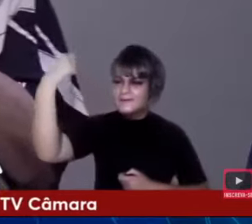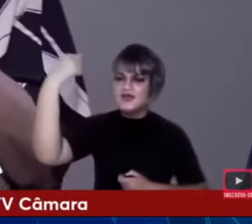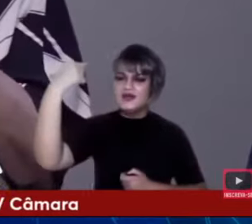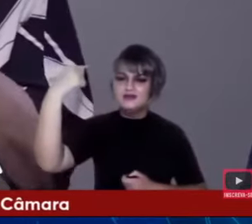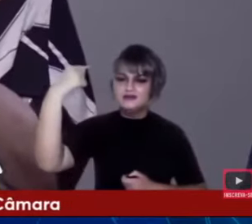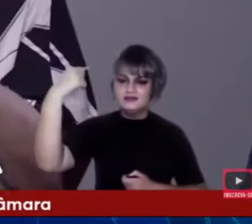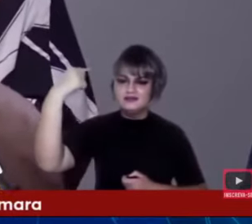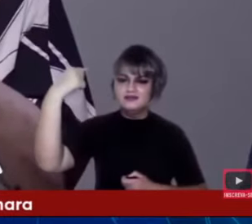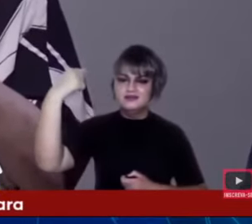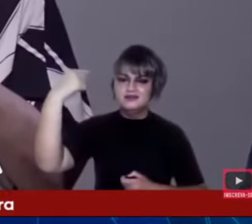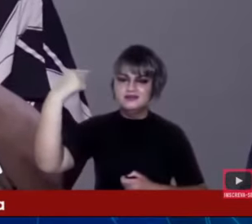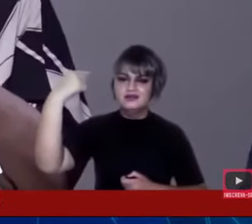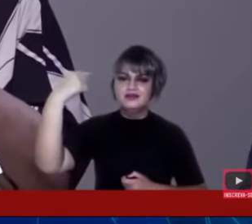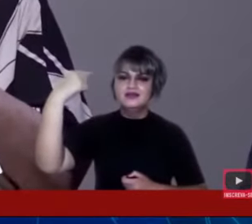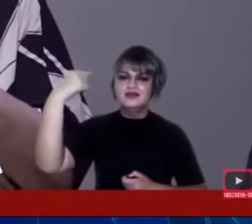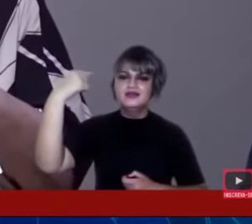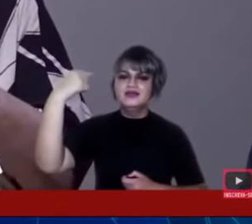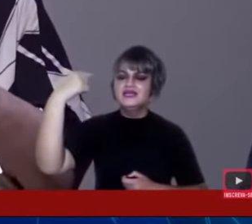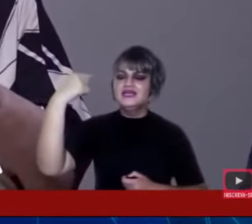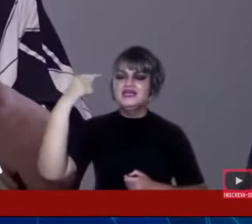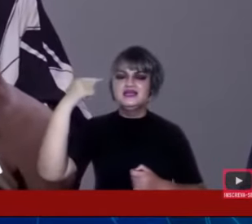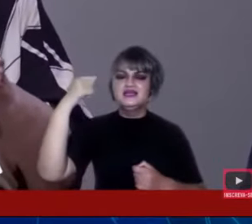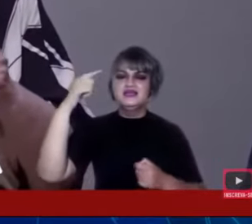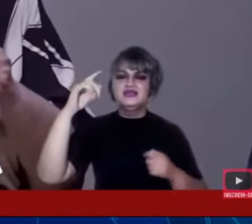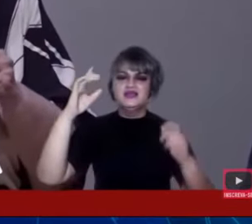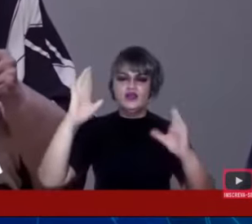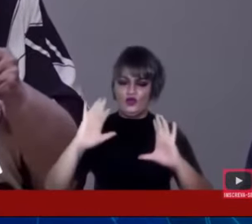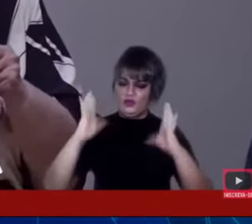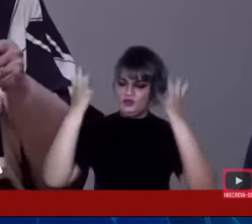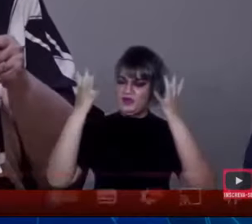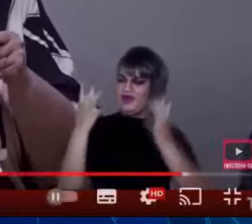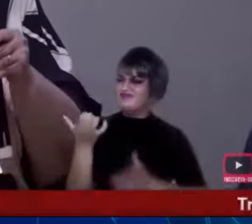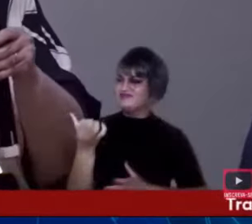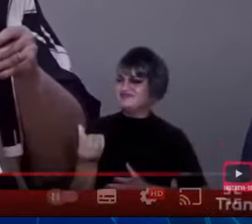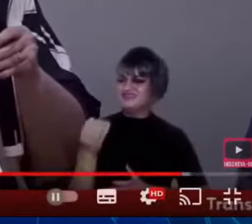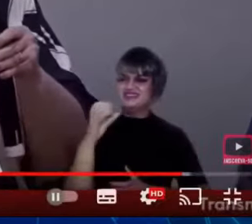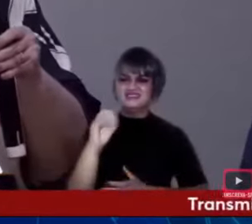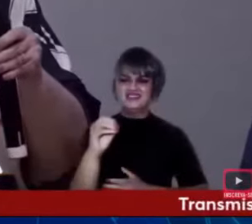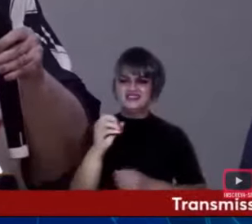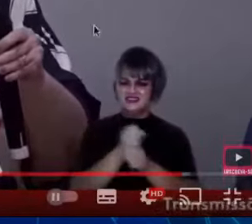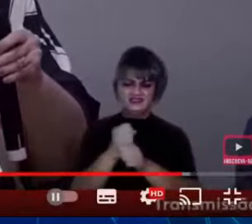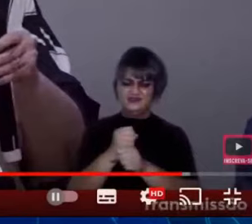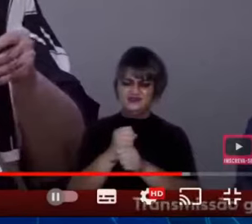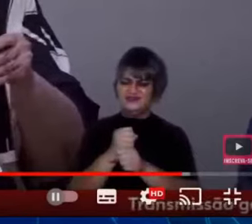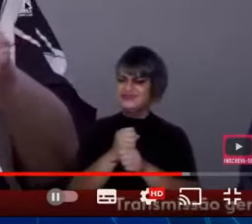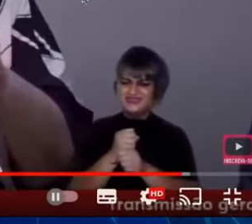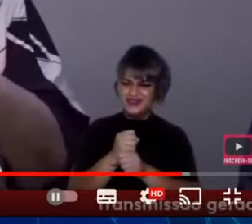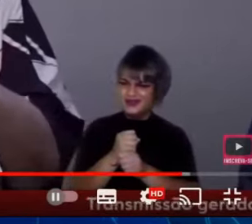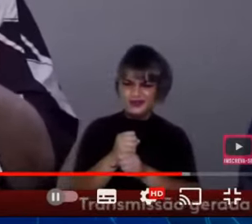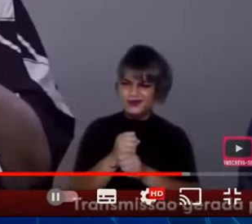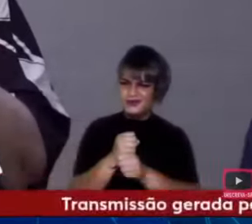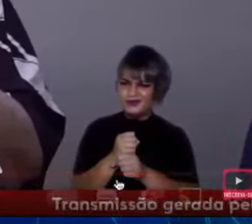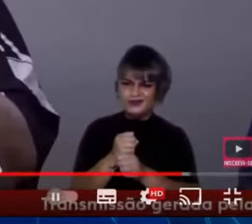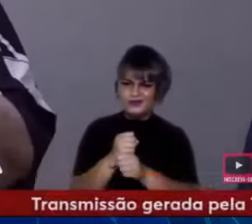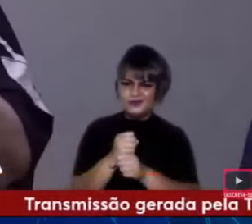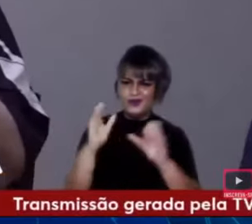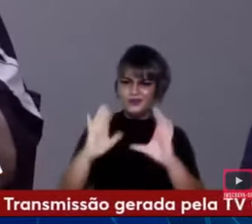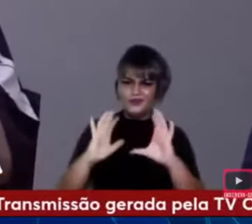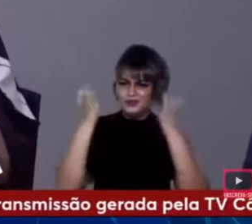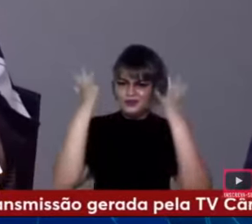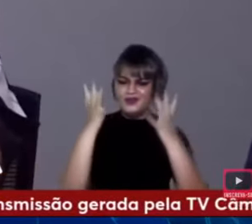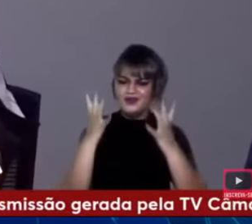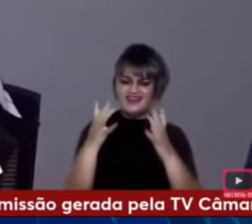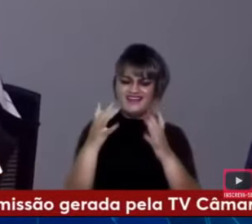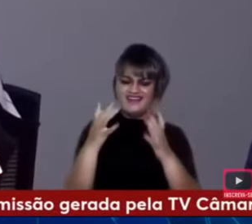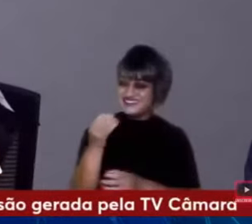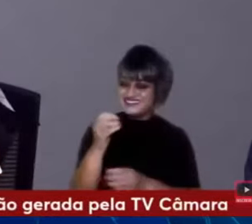e descomemorar esses 60 anos. Nós temos essa obrigação com os nossos filhos, com